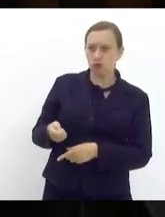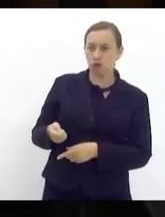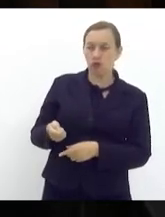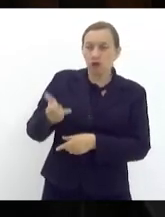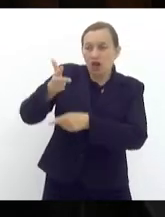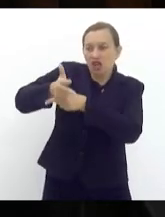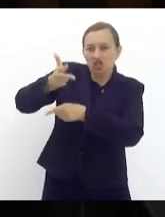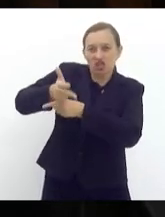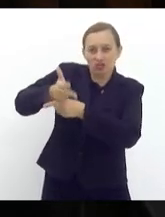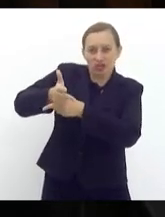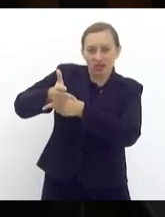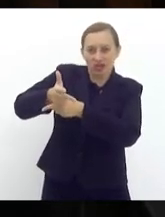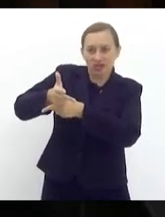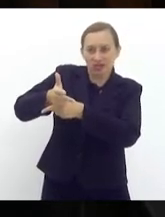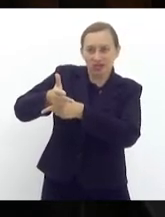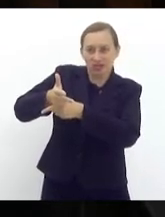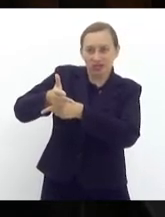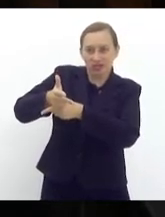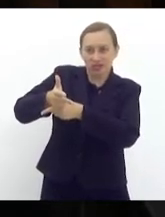câmeras